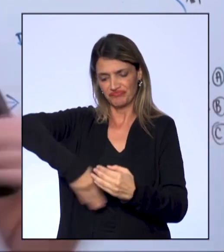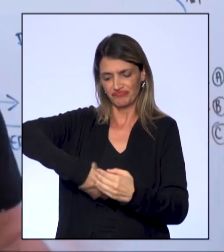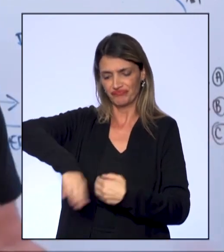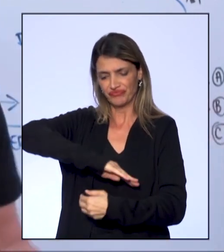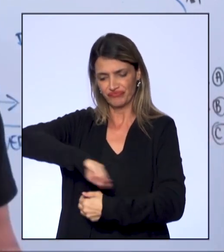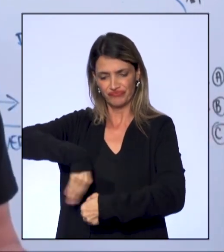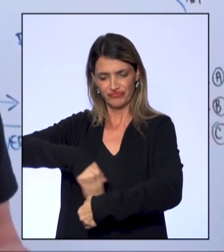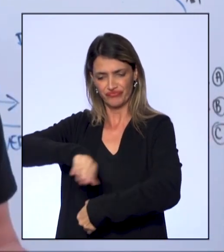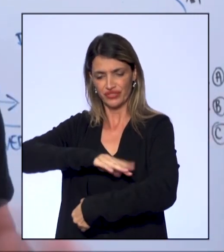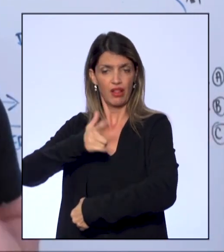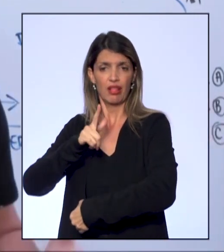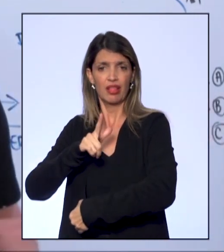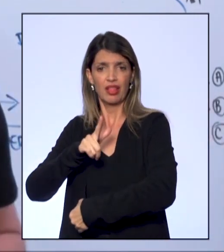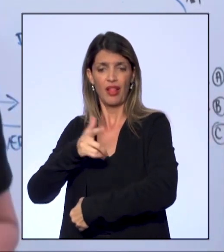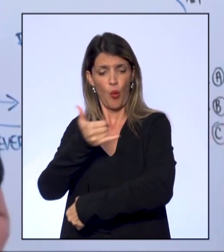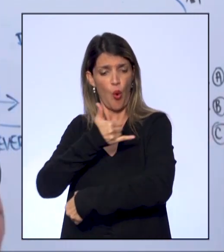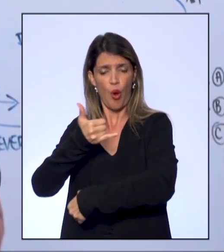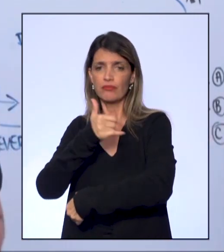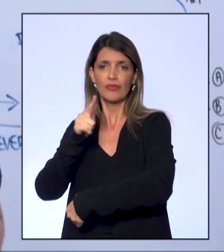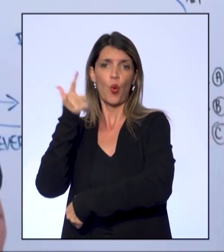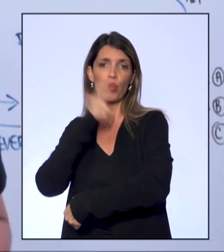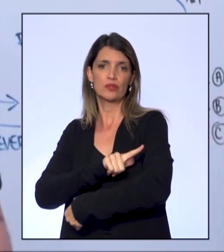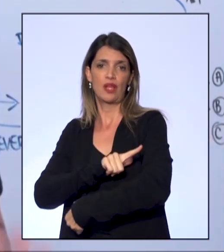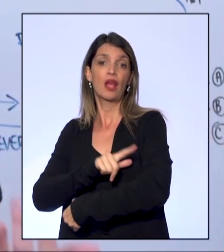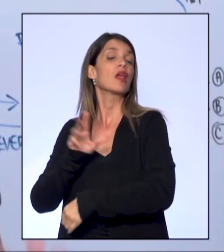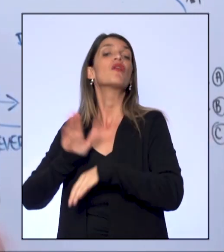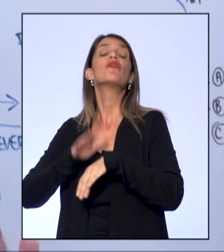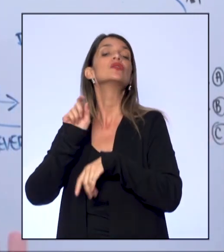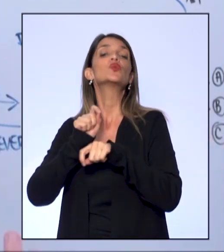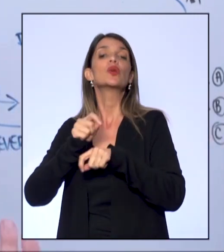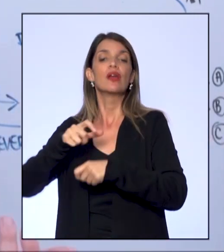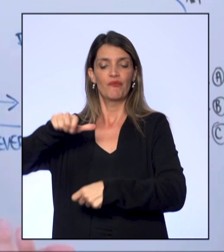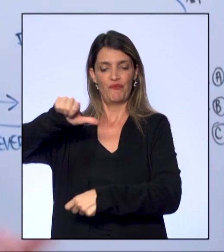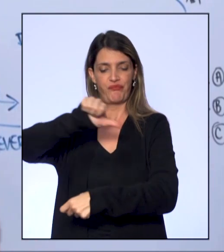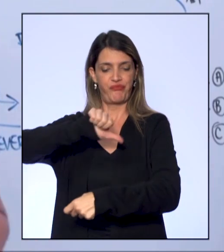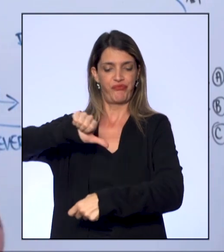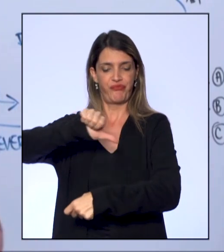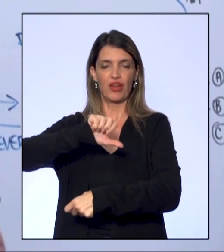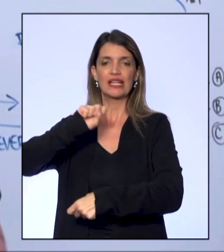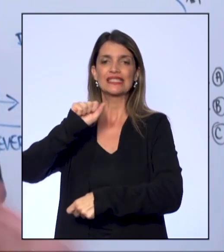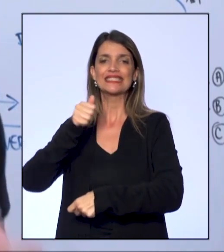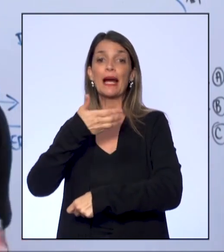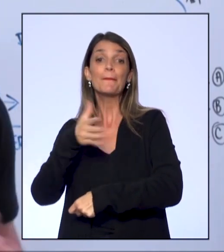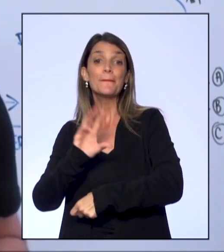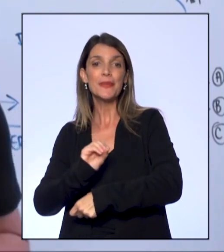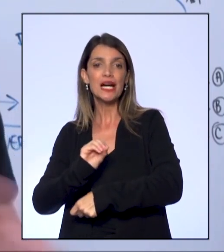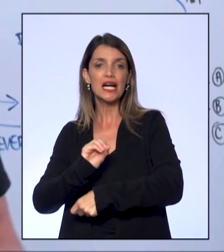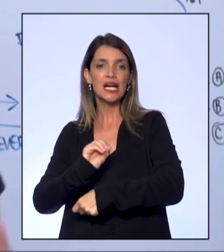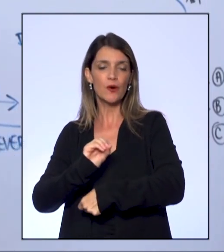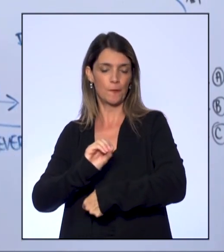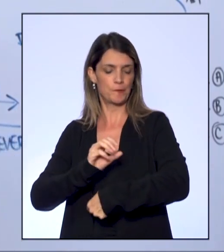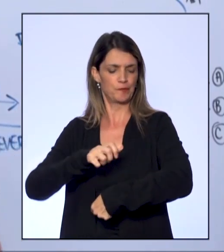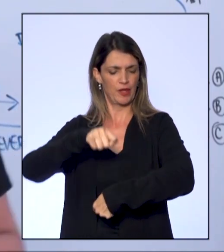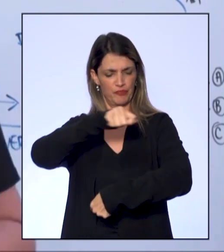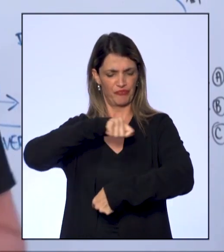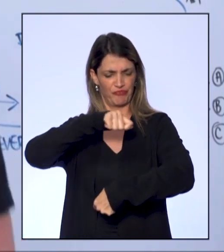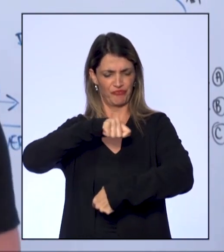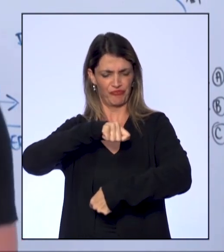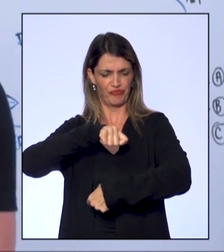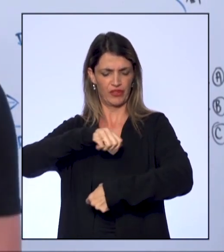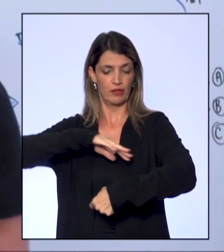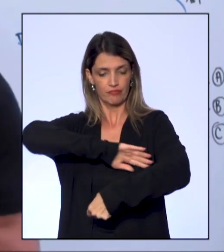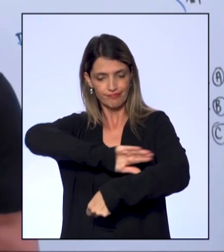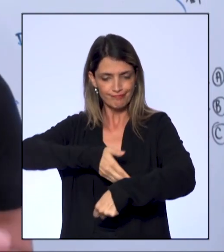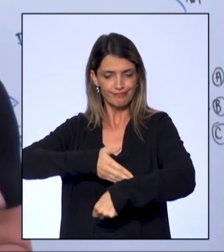torneira. Não consegue tirar com água aquela gordura. O que você faz? Joga detergente, joga sabão. Quando você joga detergente e joga sabão, galera,